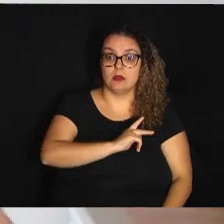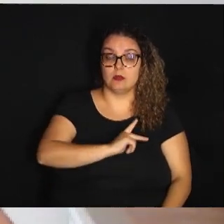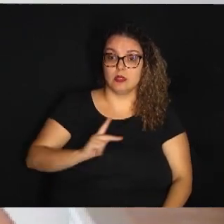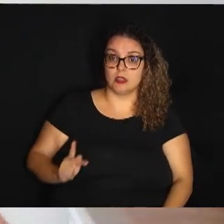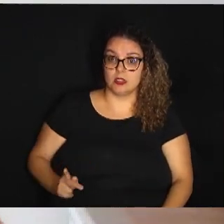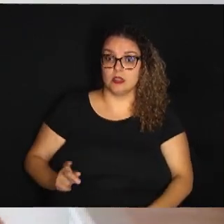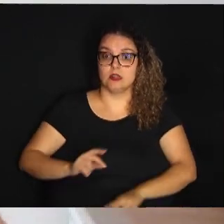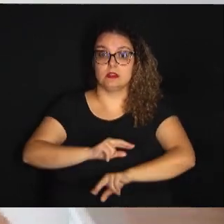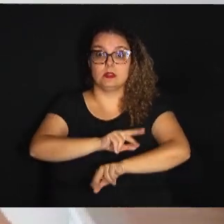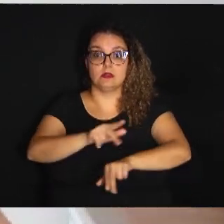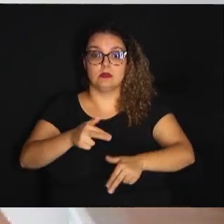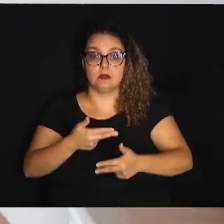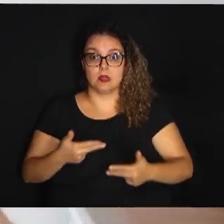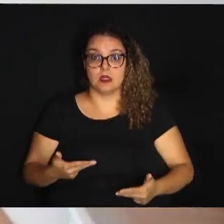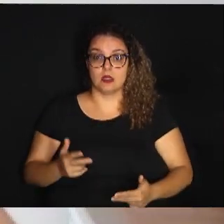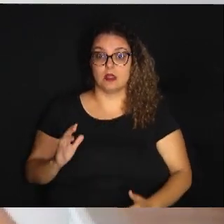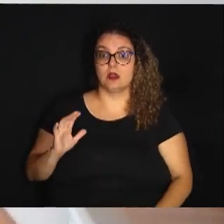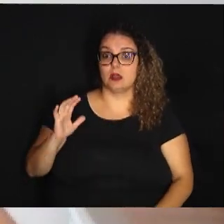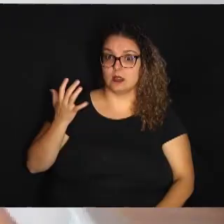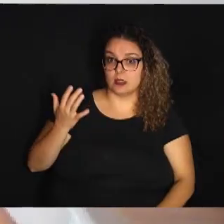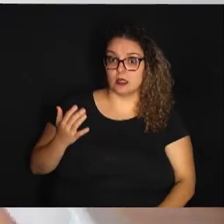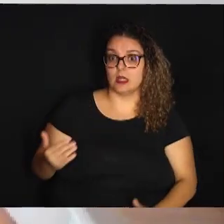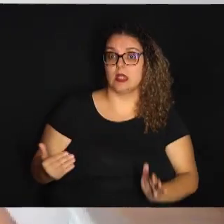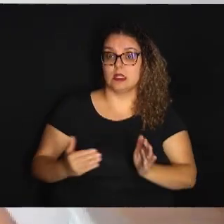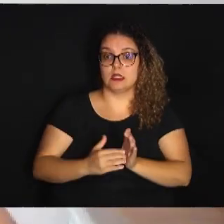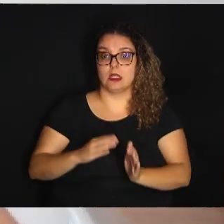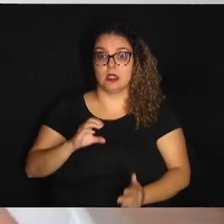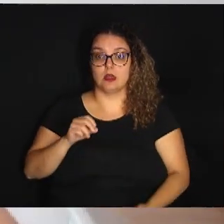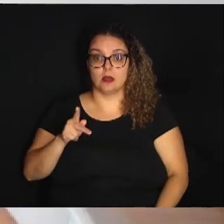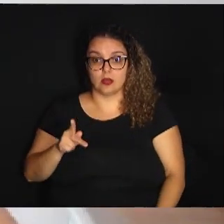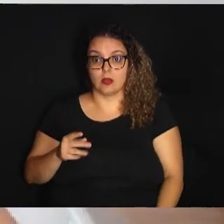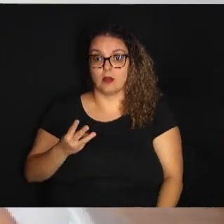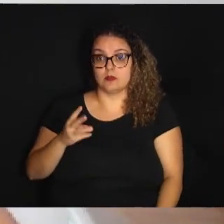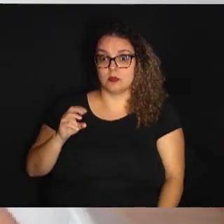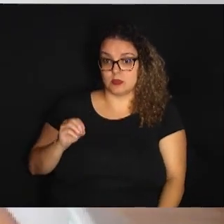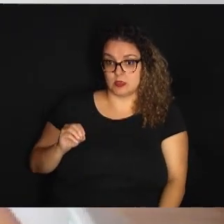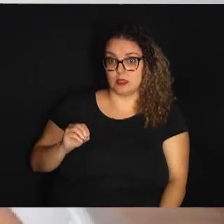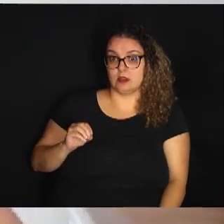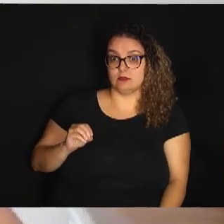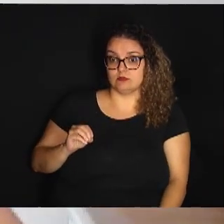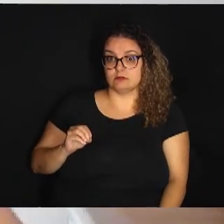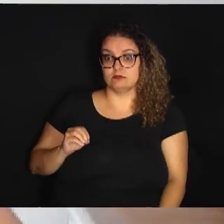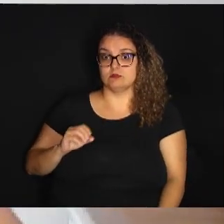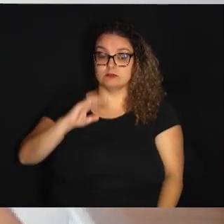sanção presidencial. Então, muitas coisas devem acontecer até a COP30.